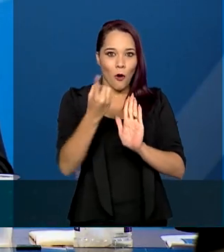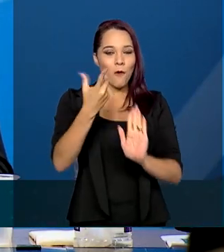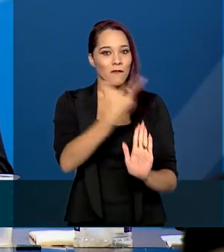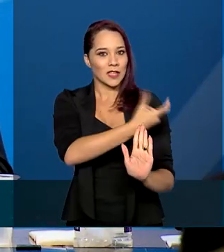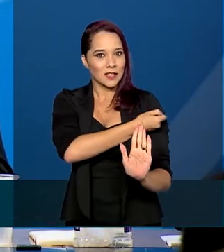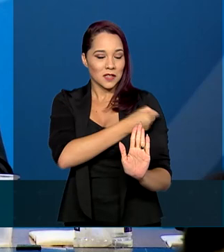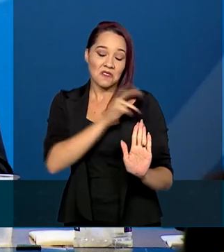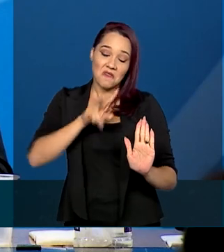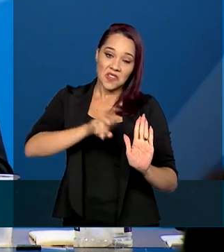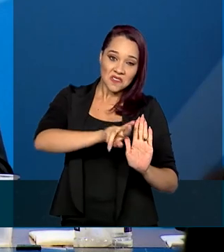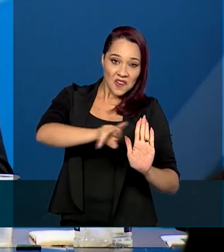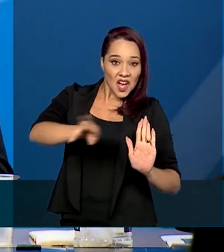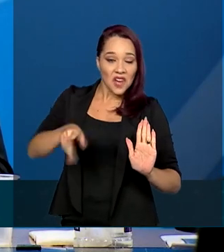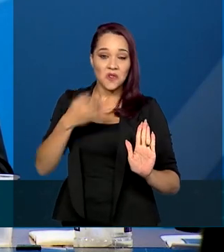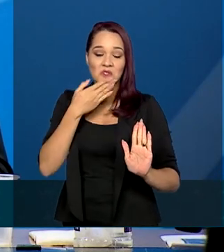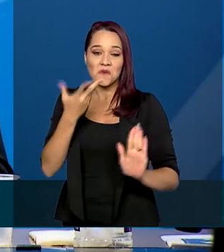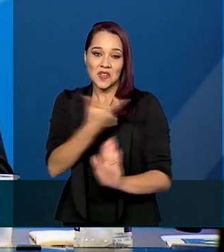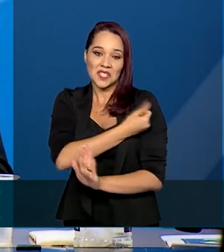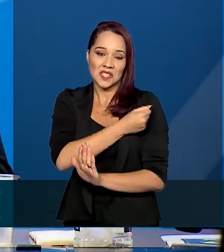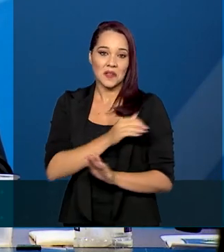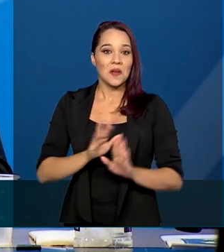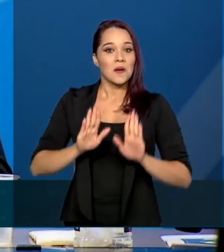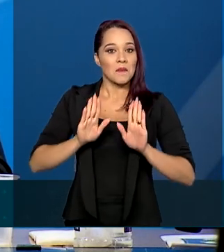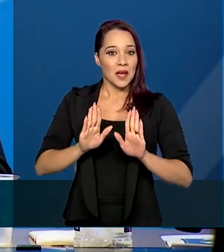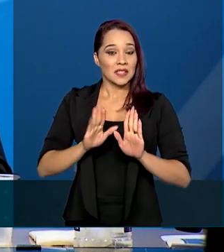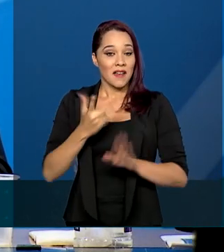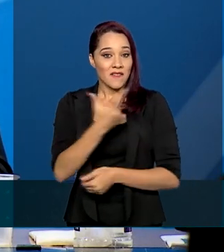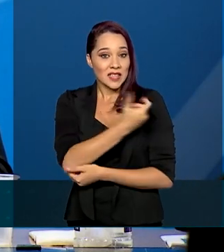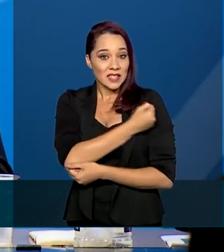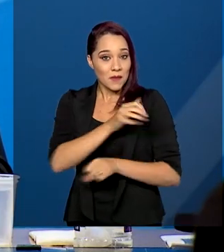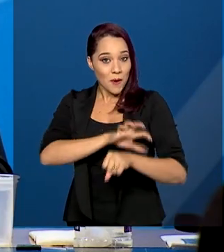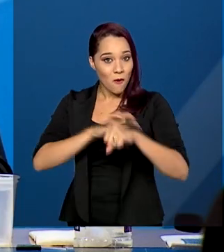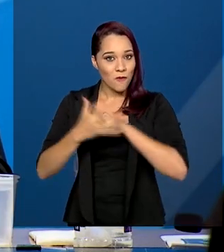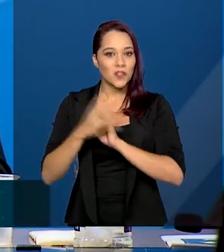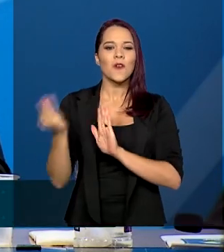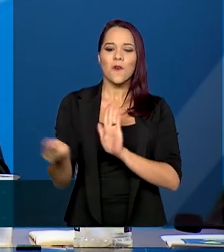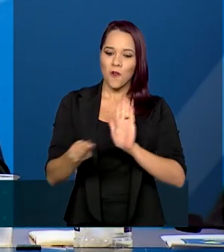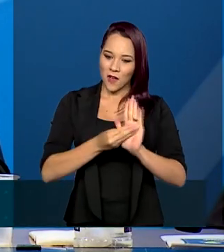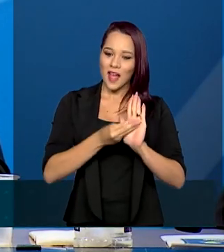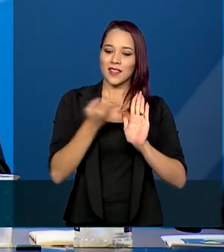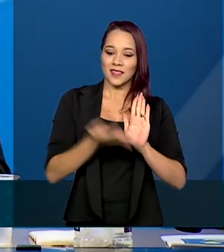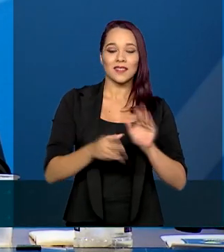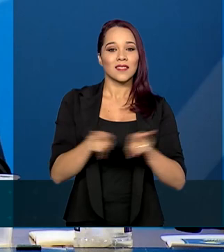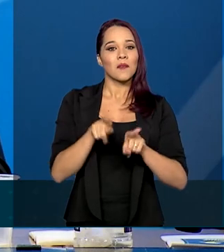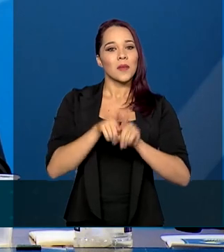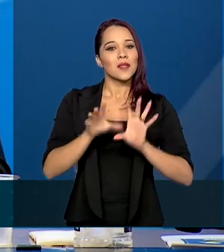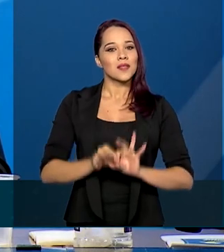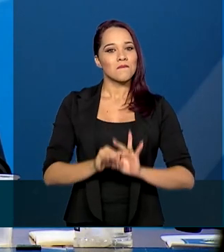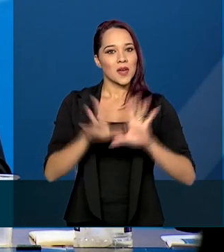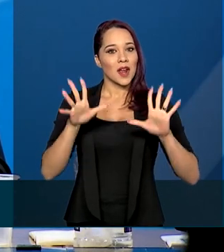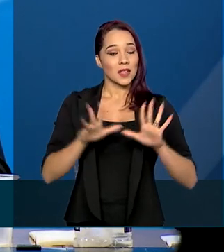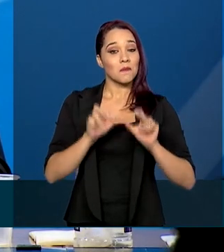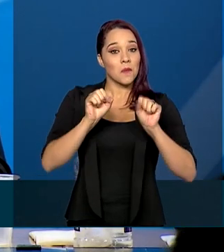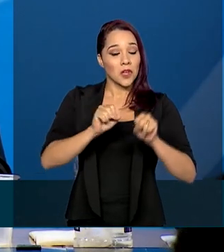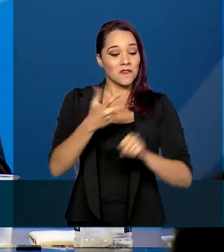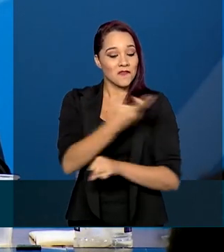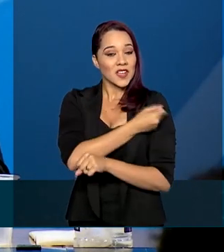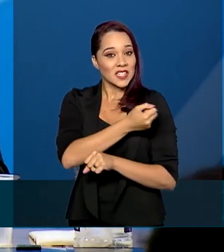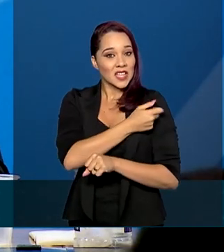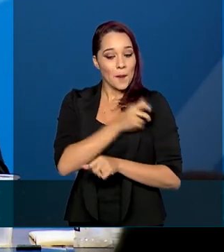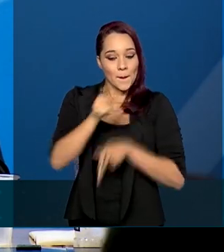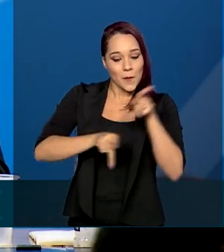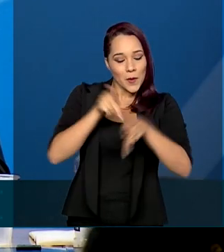talvez vários tipos, mas a vacina da Covid-19 vai estar aqui liberada para que a gente possa vacinar a sua